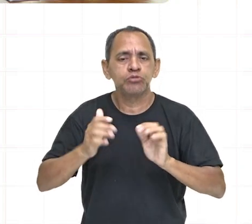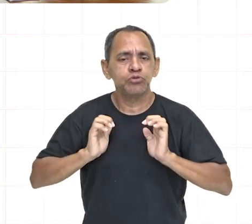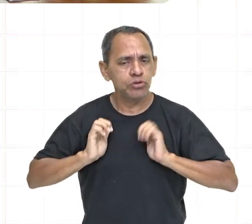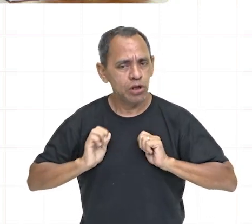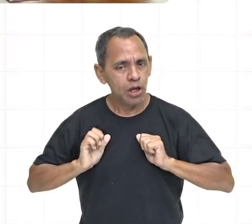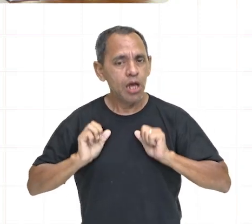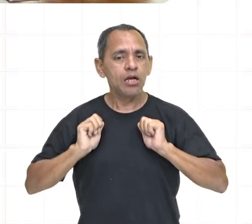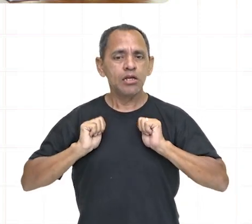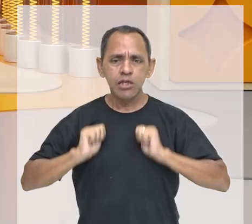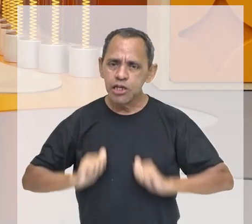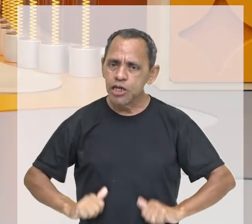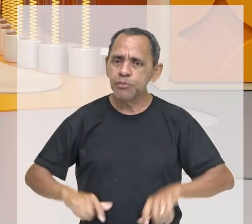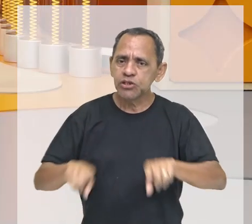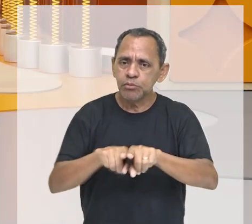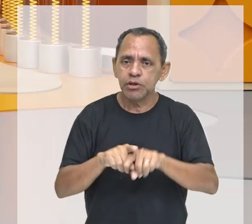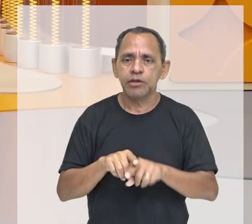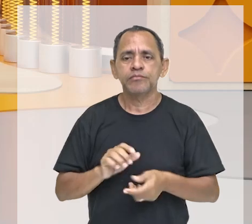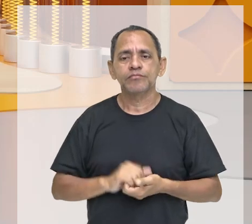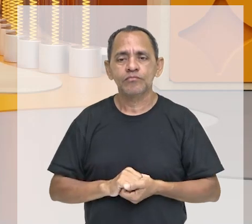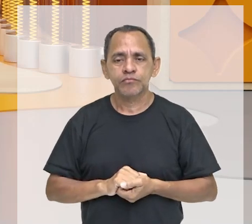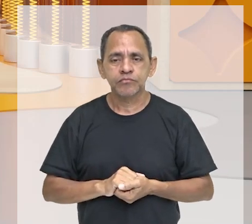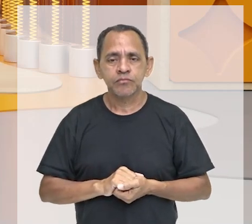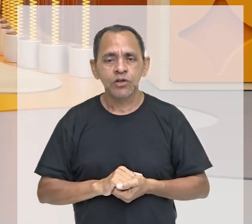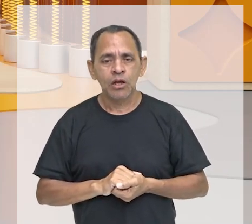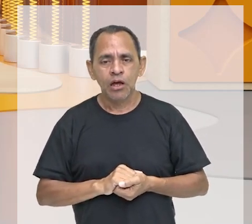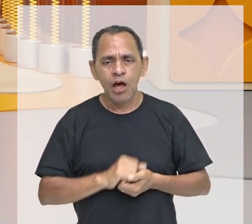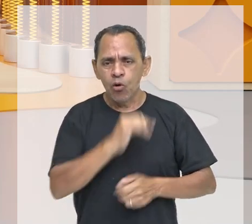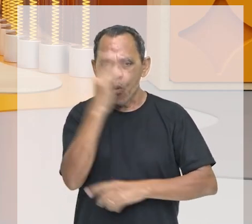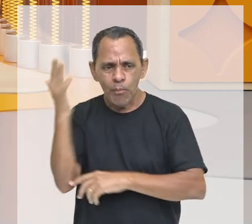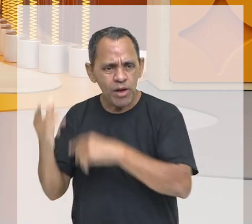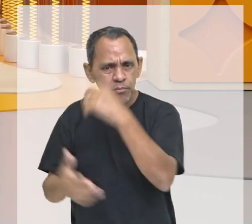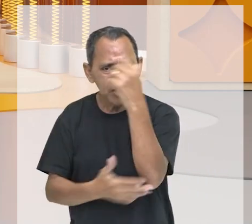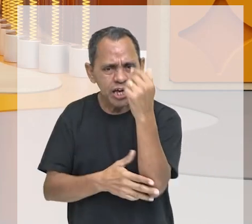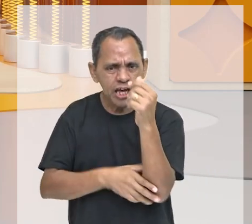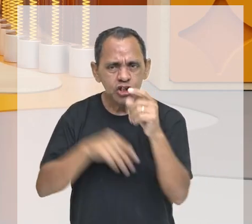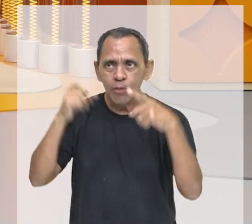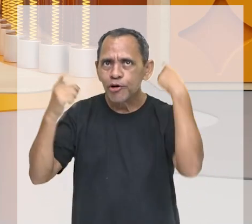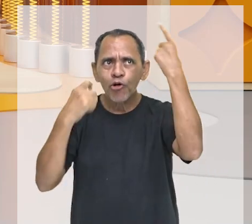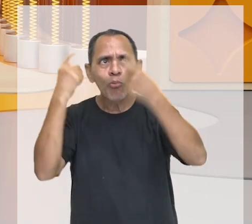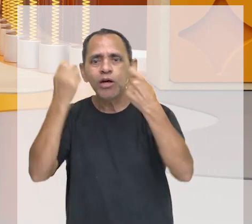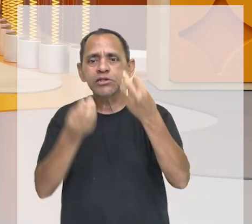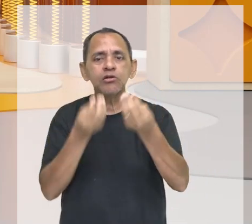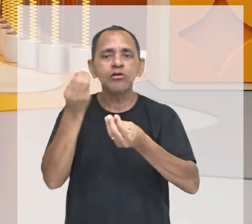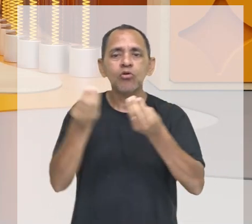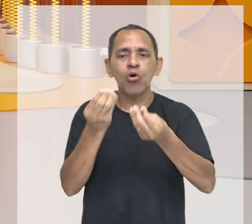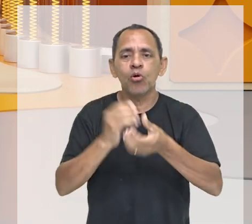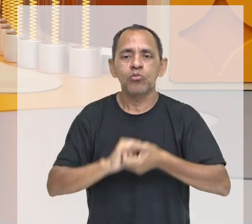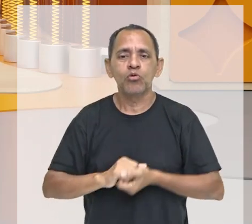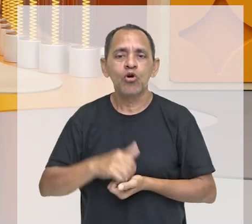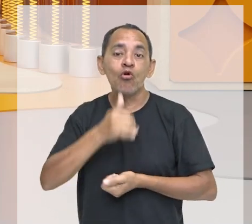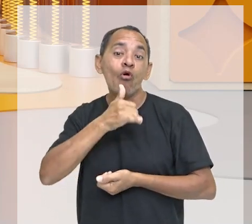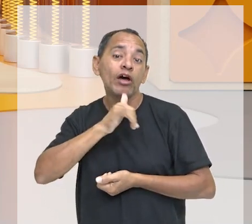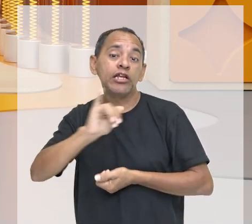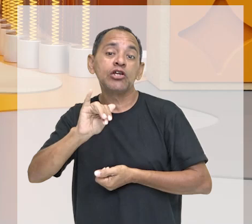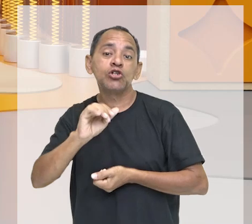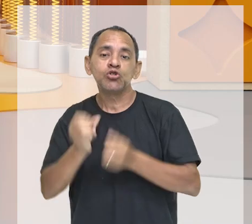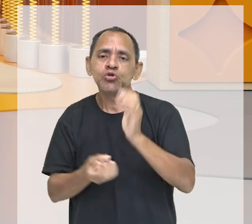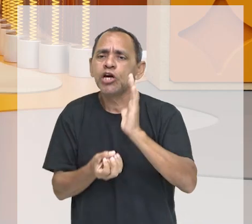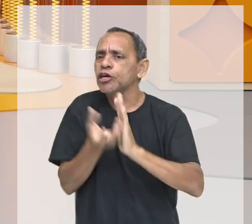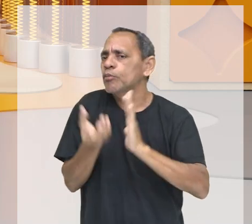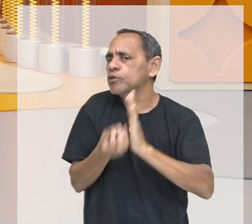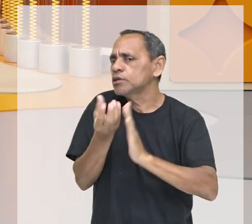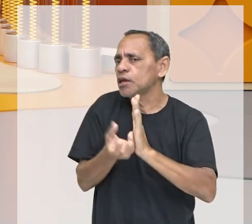mundo, uma das maiores preocupações ambientais é justamente a questão da energia. Mas em que